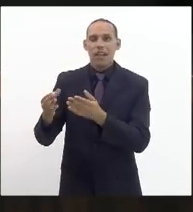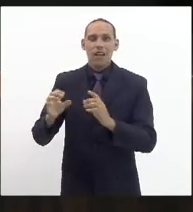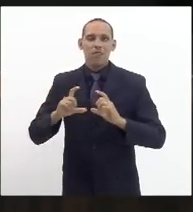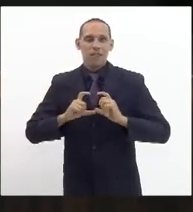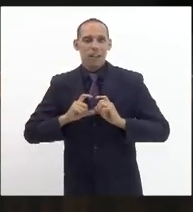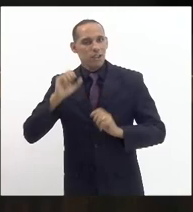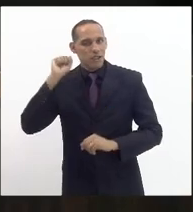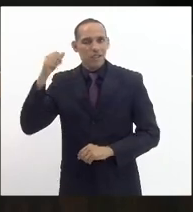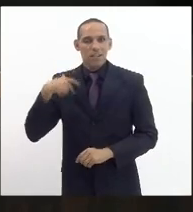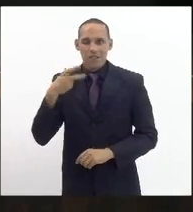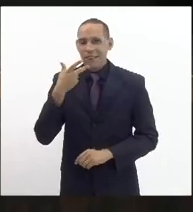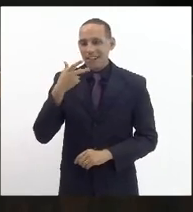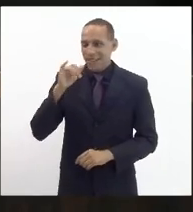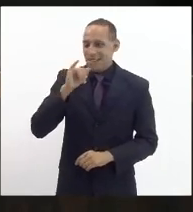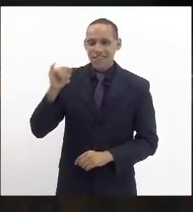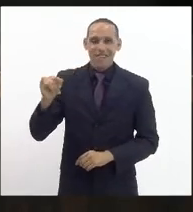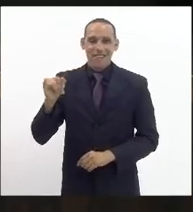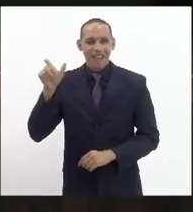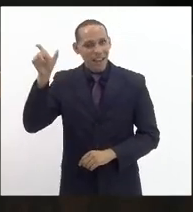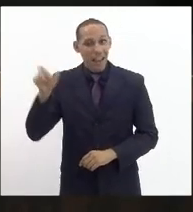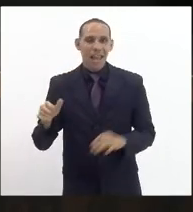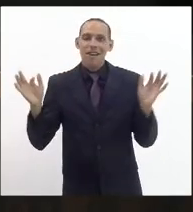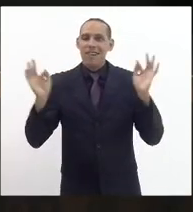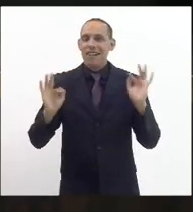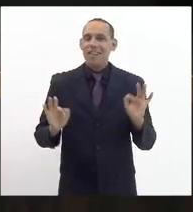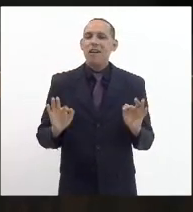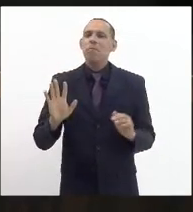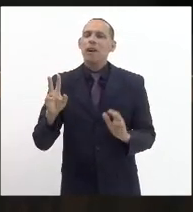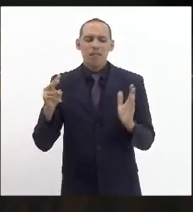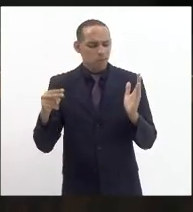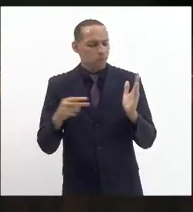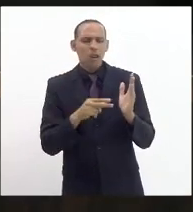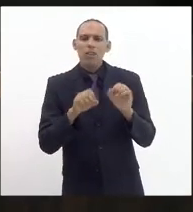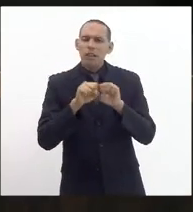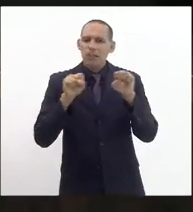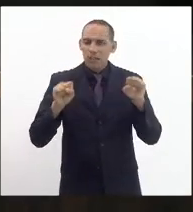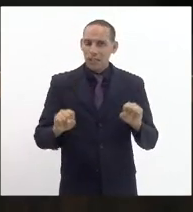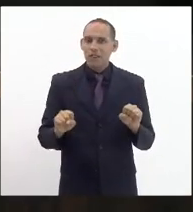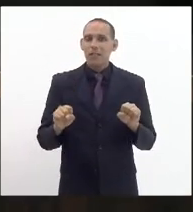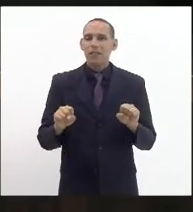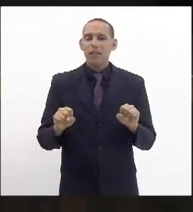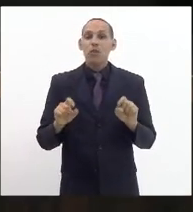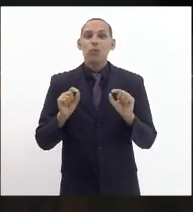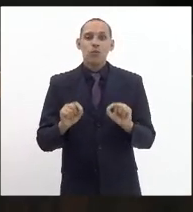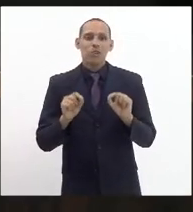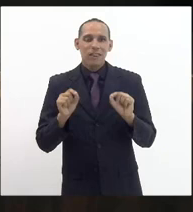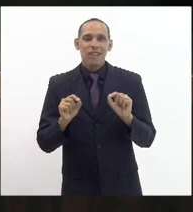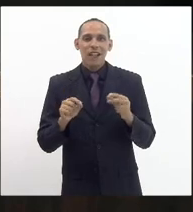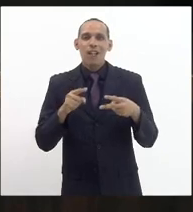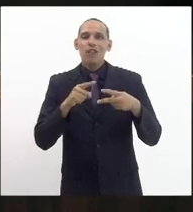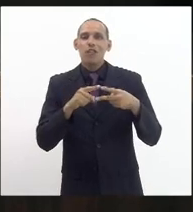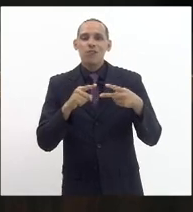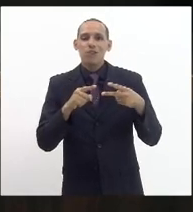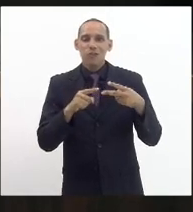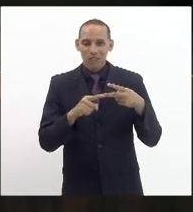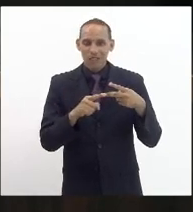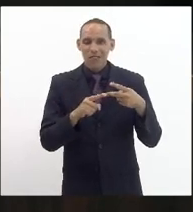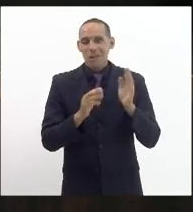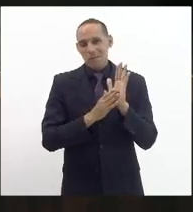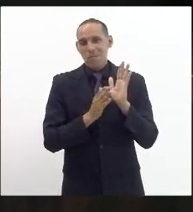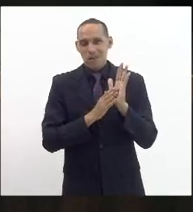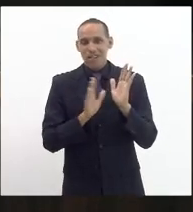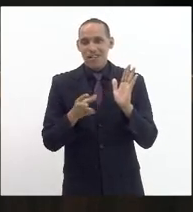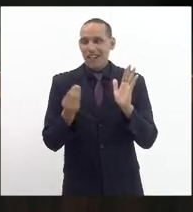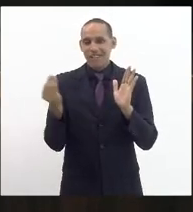Tiradentes. E ele ficou muito feliz, só que olhando o sistema hoje pela manhã, vi que já haviam duas